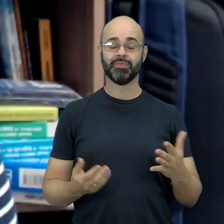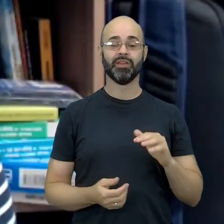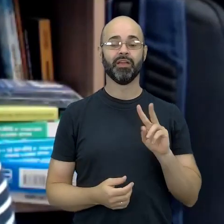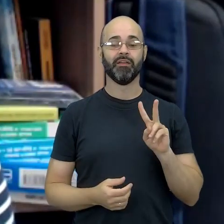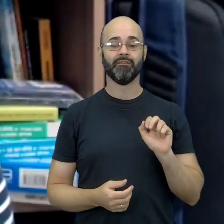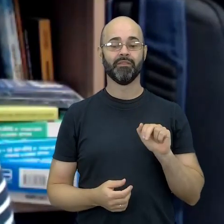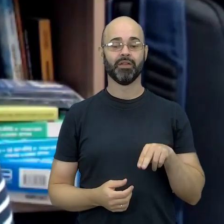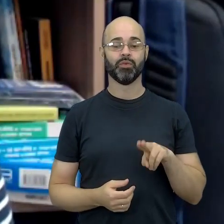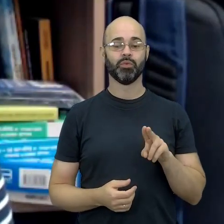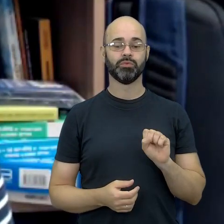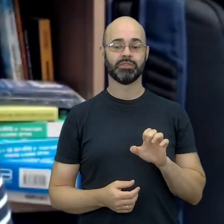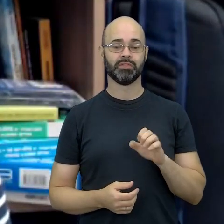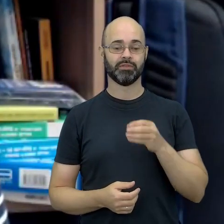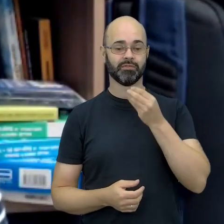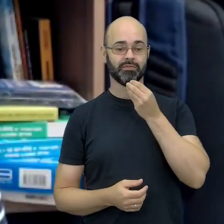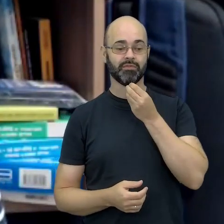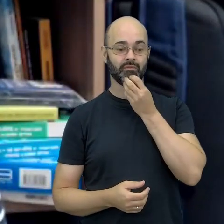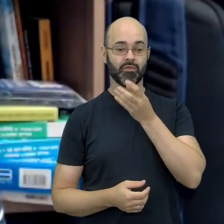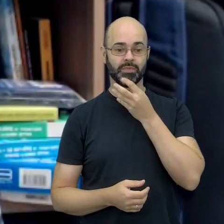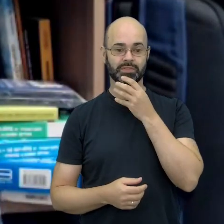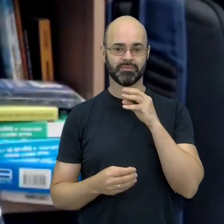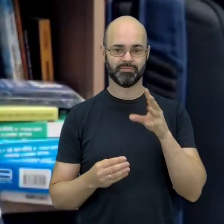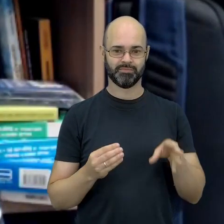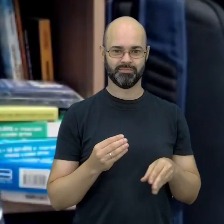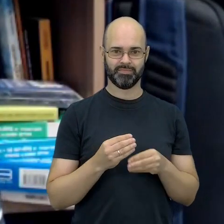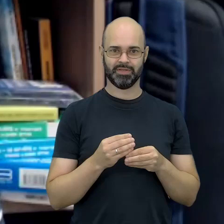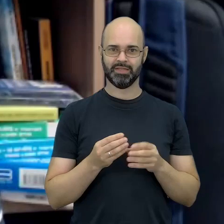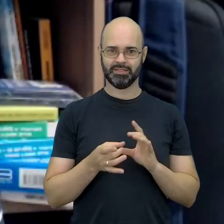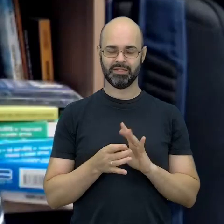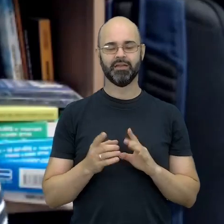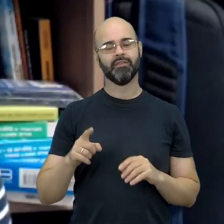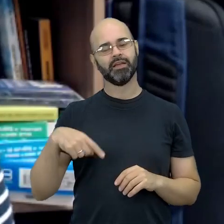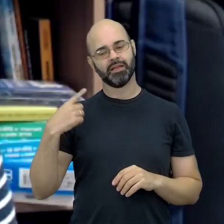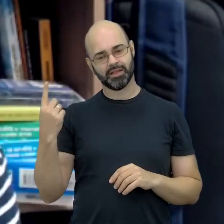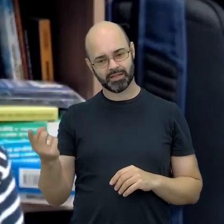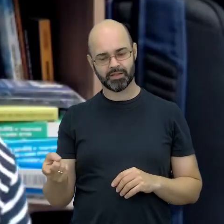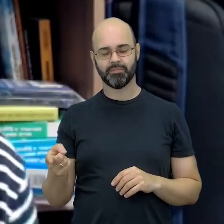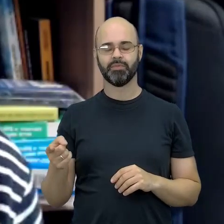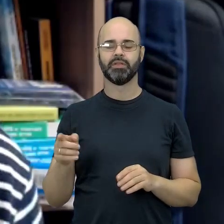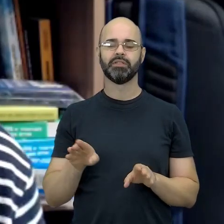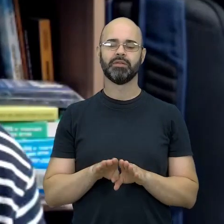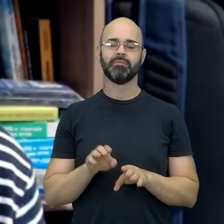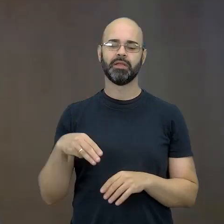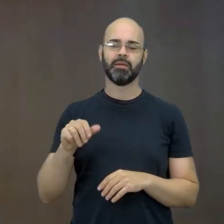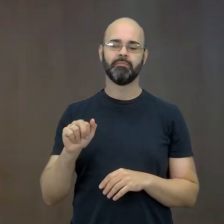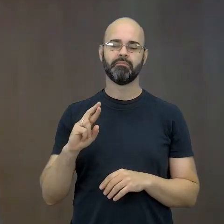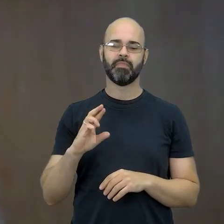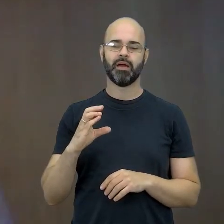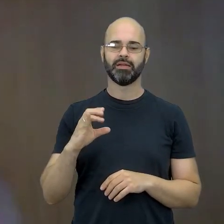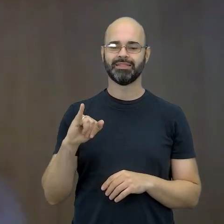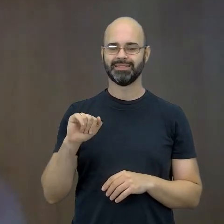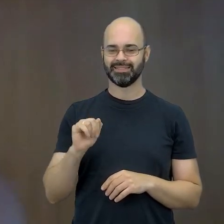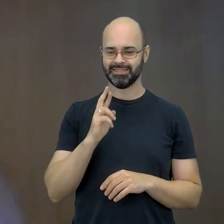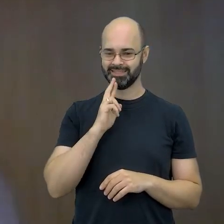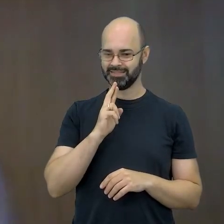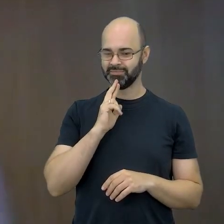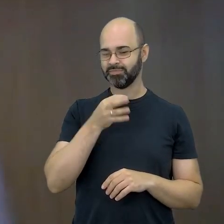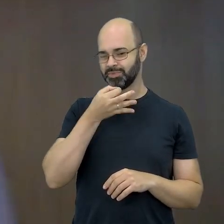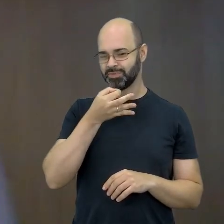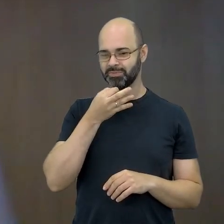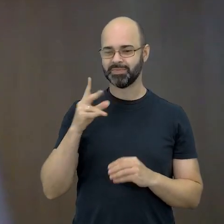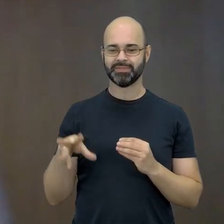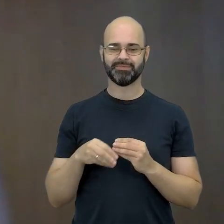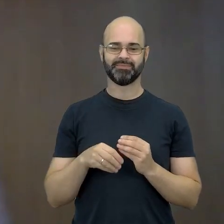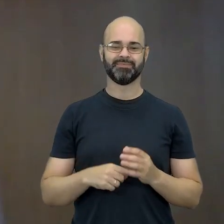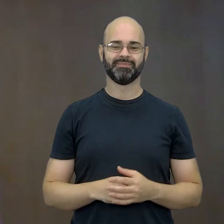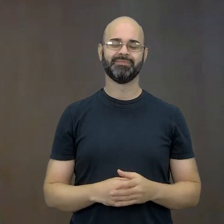possa complementar e para que depois a Márcia também possa se complementar. Obrigada, Valdir, muito obrigada, colega.